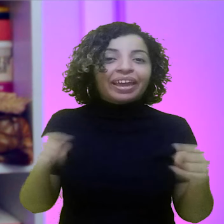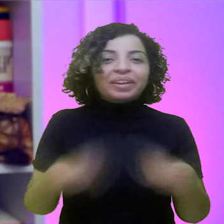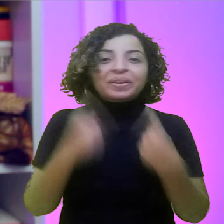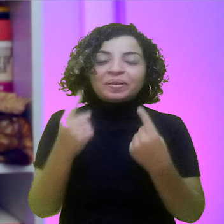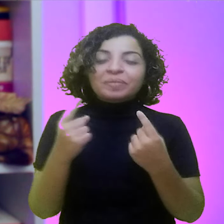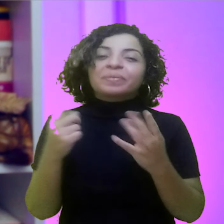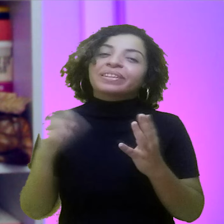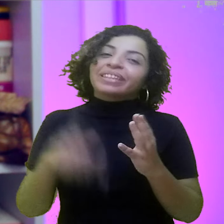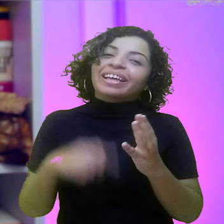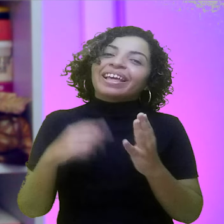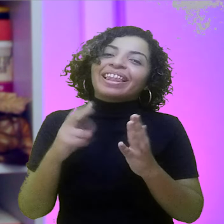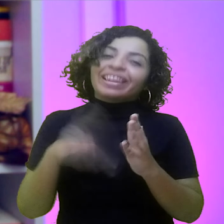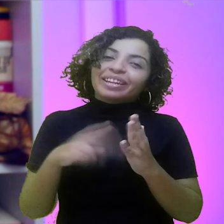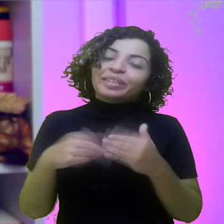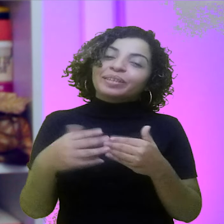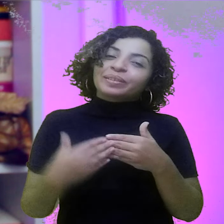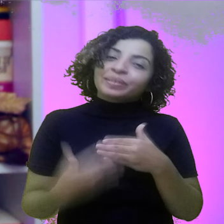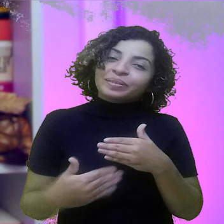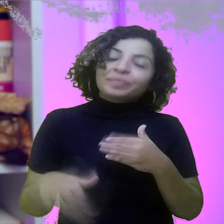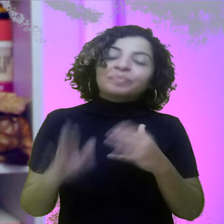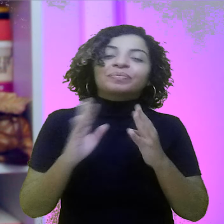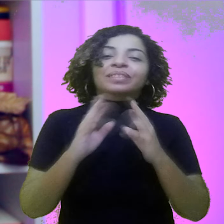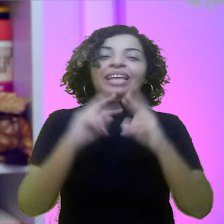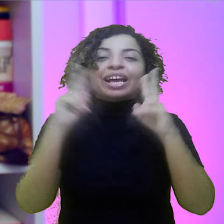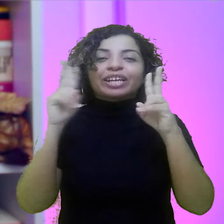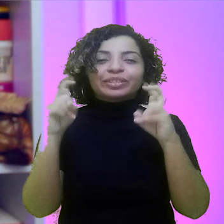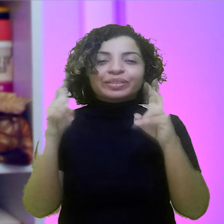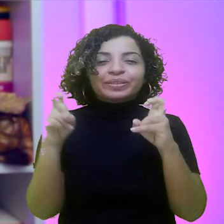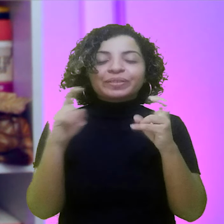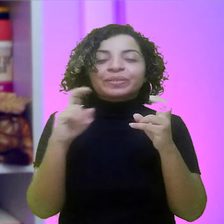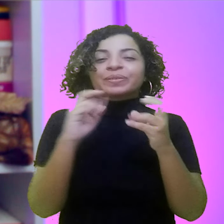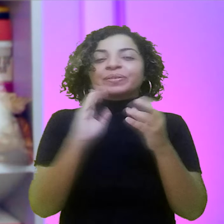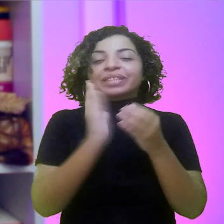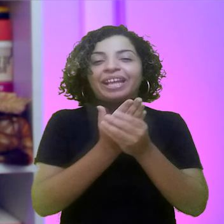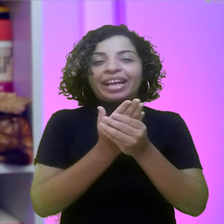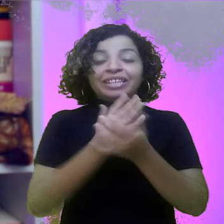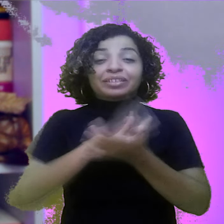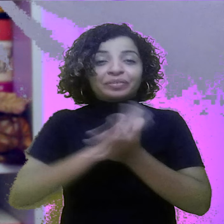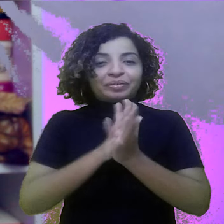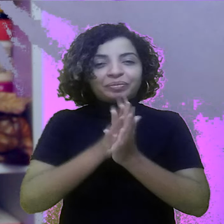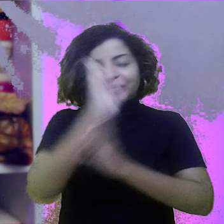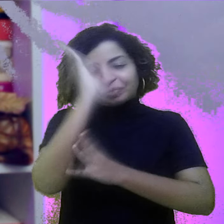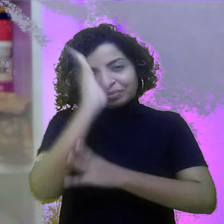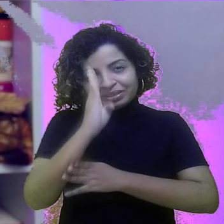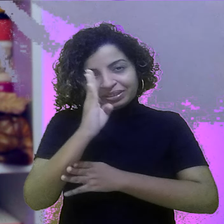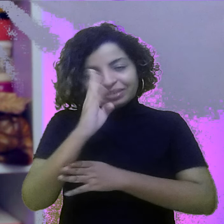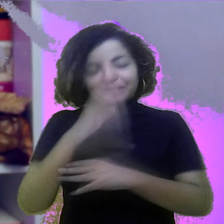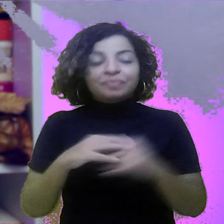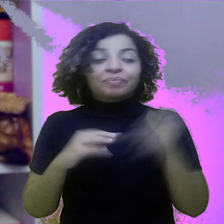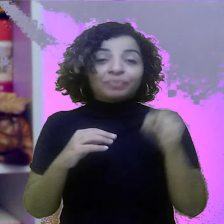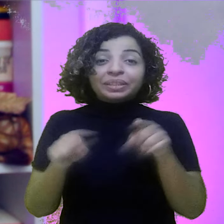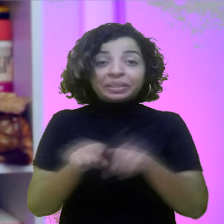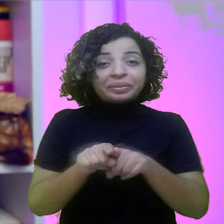a nossa leitura, né, ao longo desse ano, da coleção Arquivos da Repressão no Brasil, lançado pela Companhia das Letras, aqui também pela Companhia das